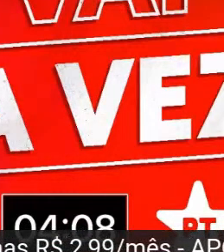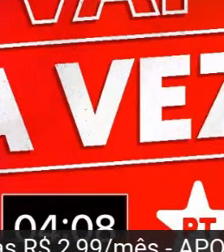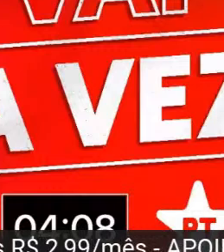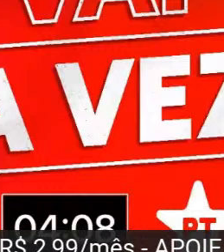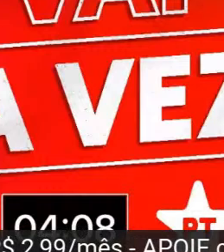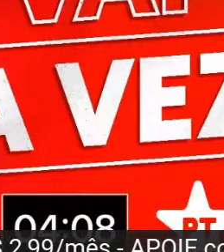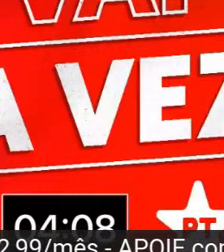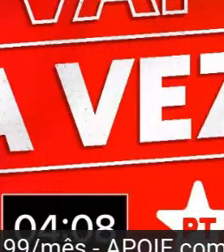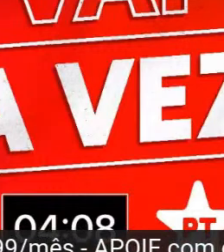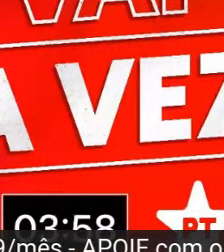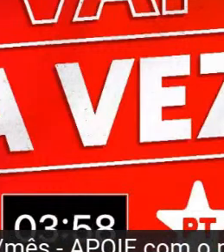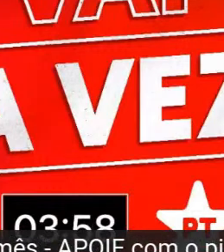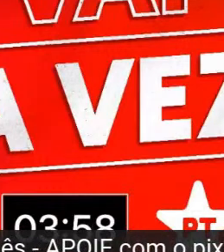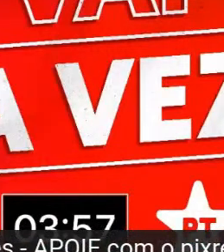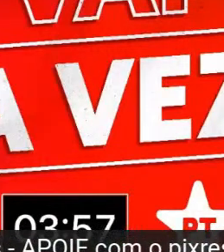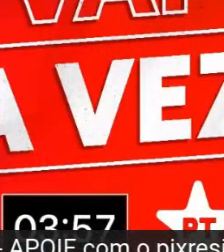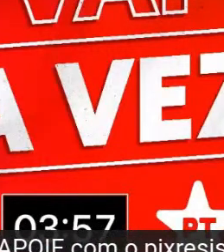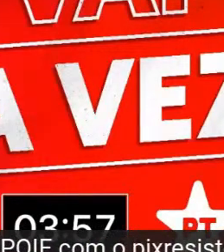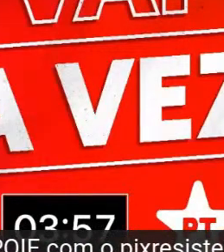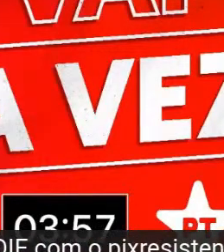de novo.